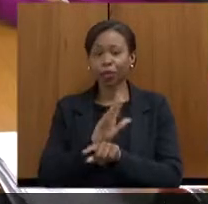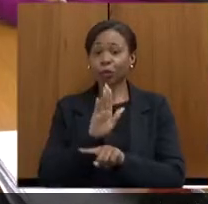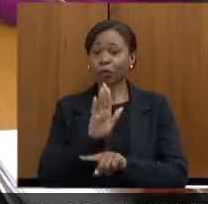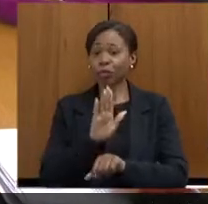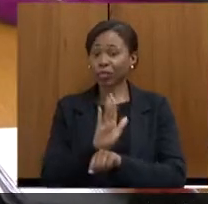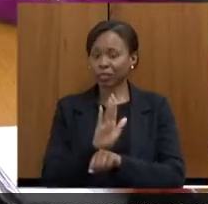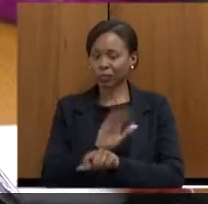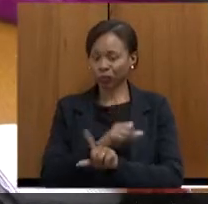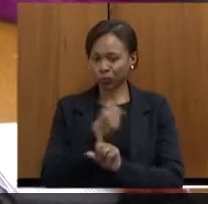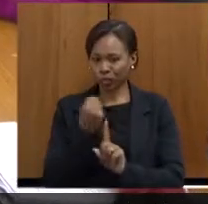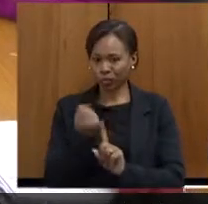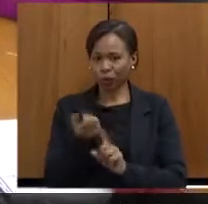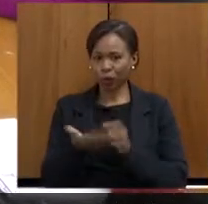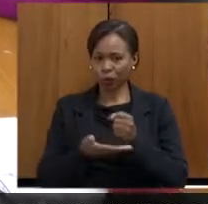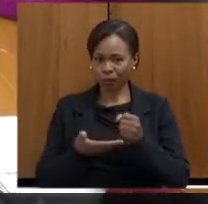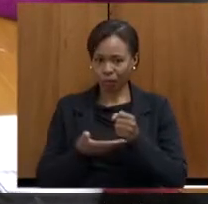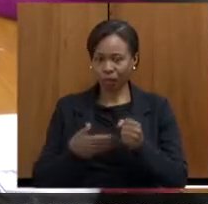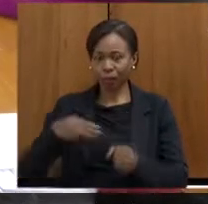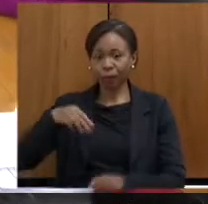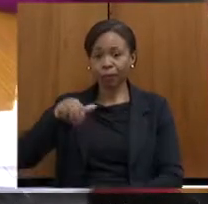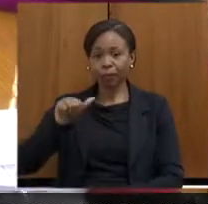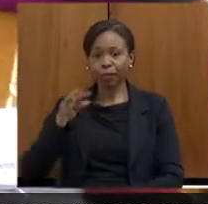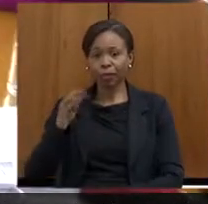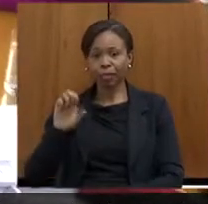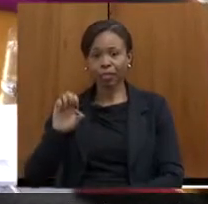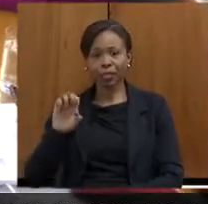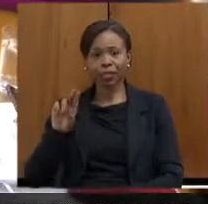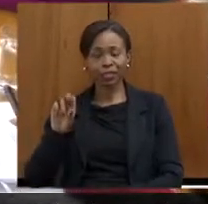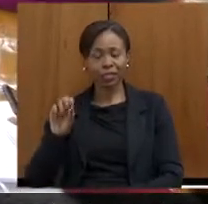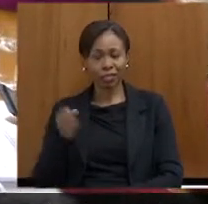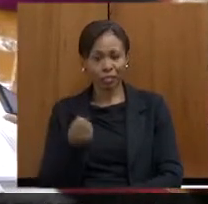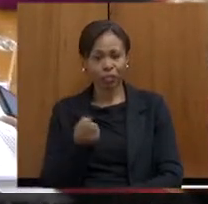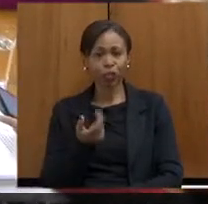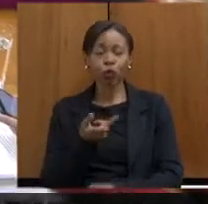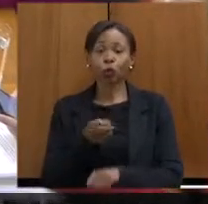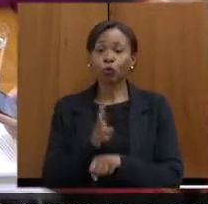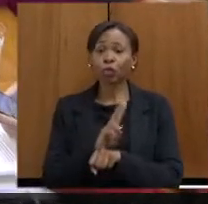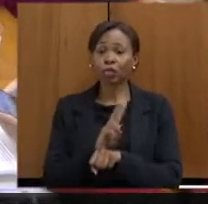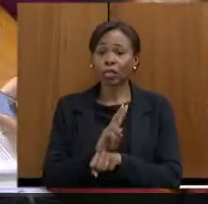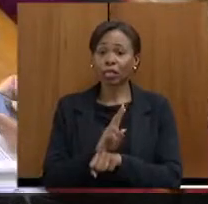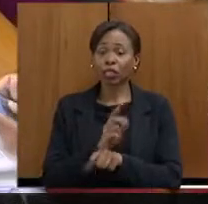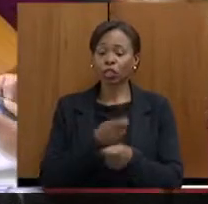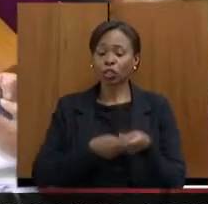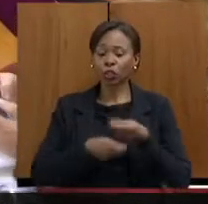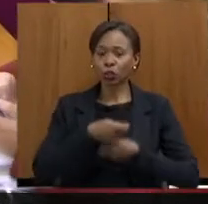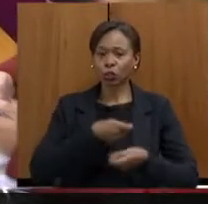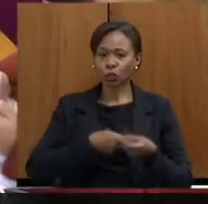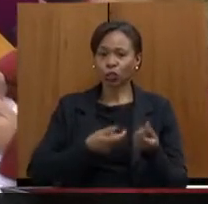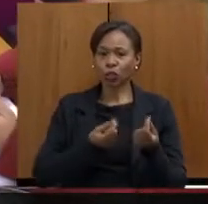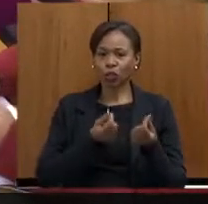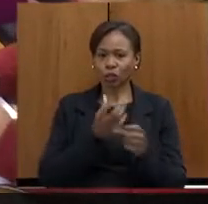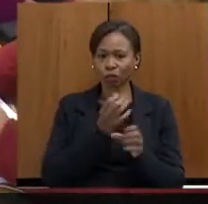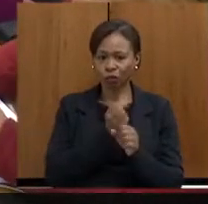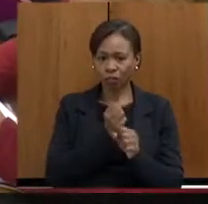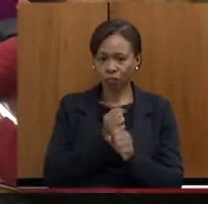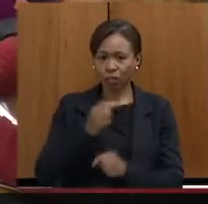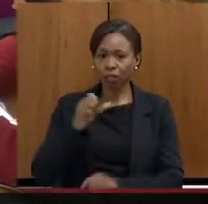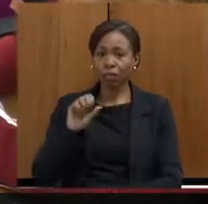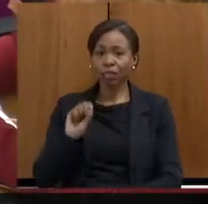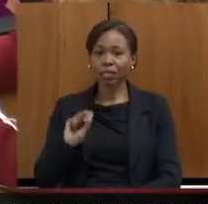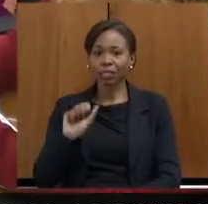Matheus Eduardo Praga, superintendente de Planejamento de Gestão e Finanças, Sami Carvalho